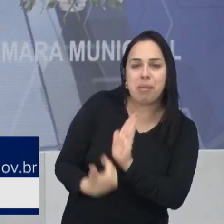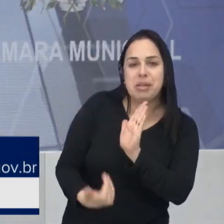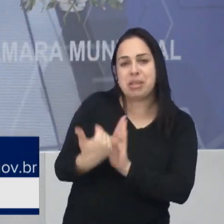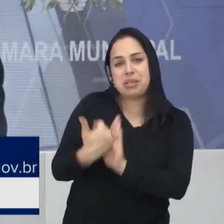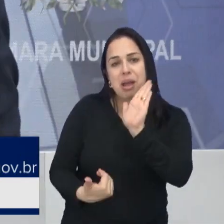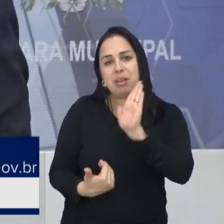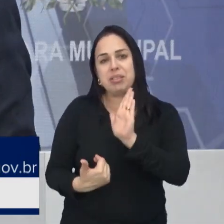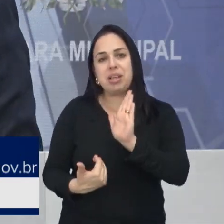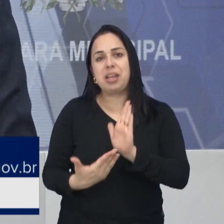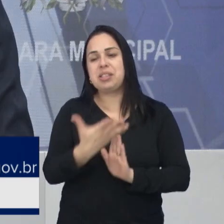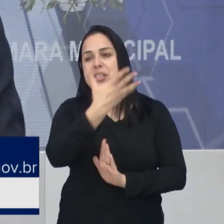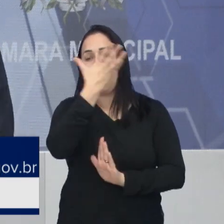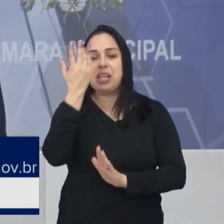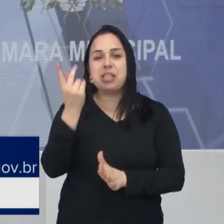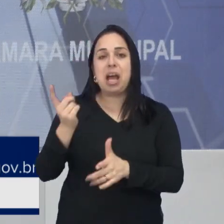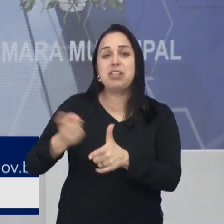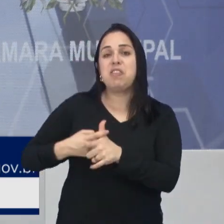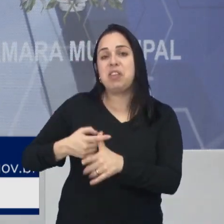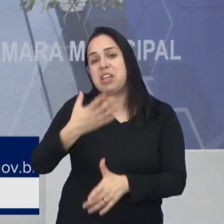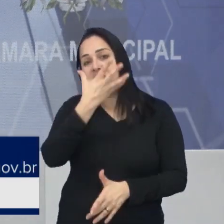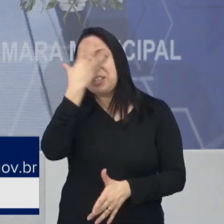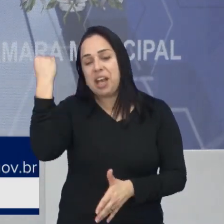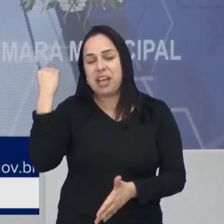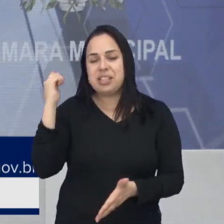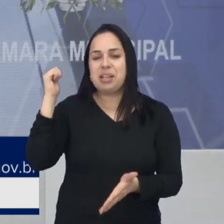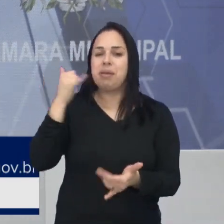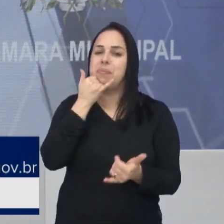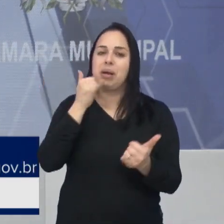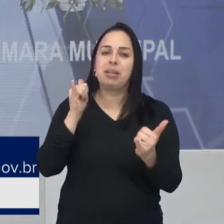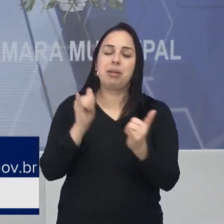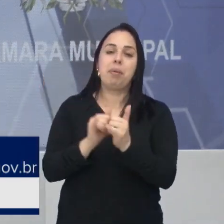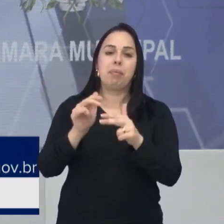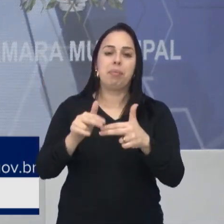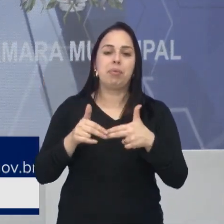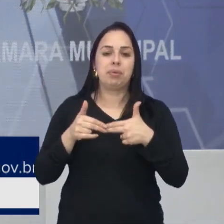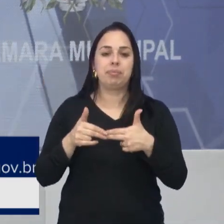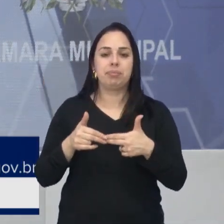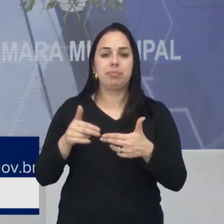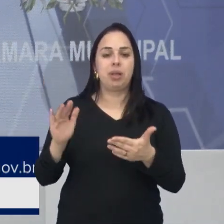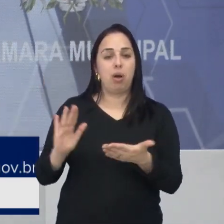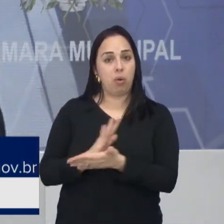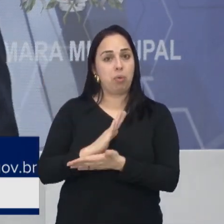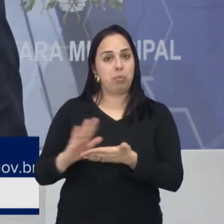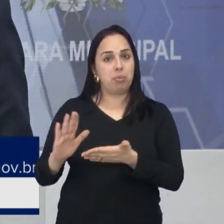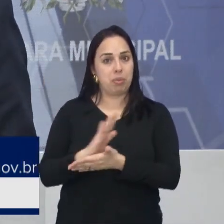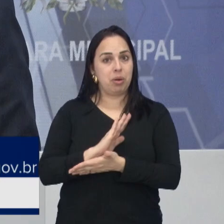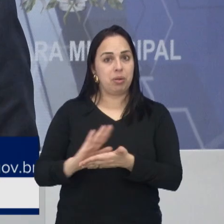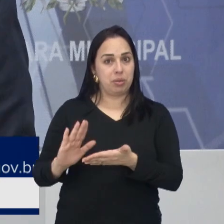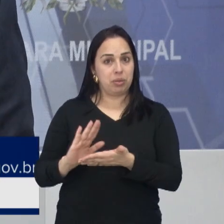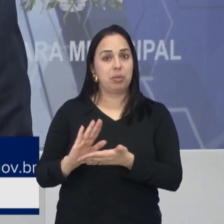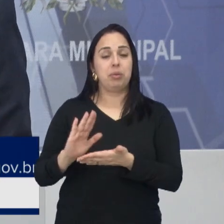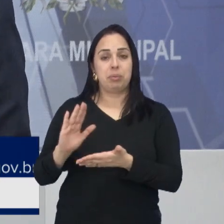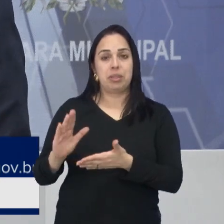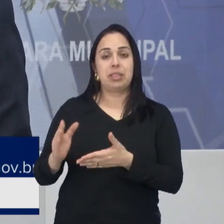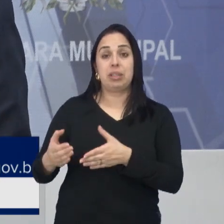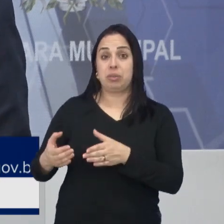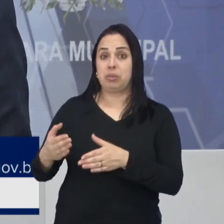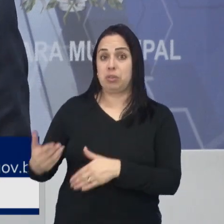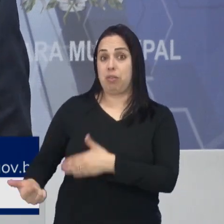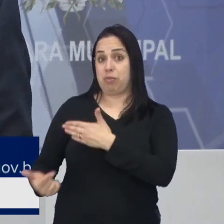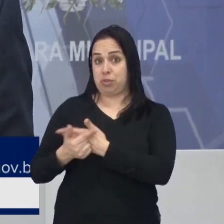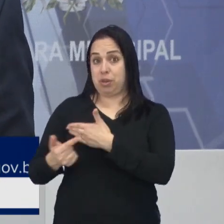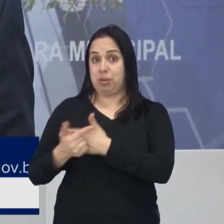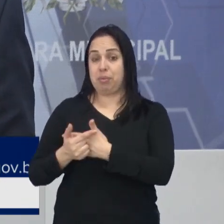aqui, esquece a minha dívida lá atrás. E é justamente por isso que algumas carreiras são carreiras de Estado, que precisam de